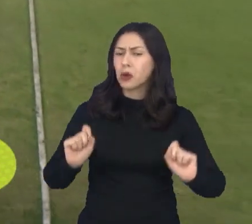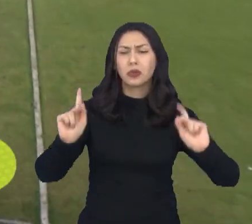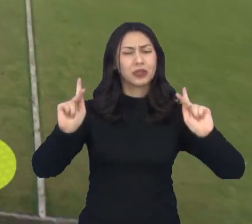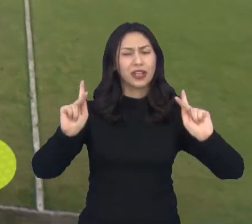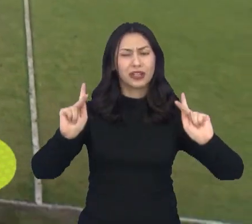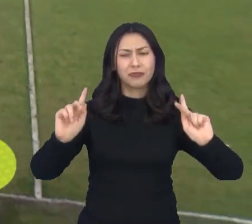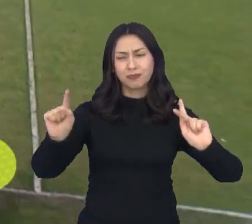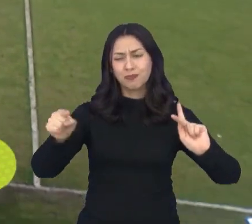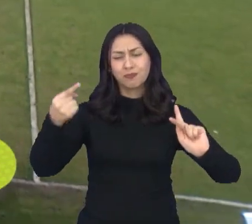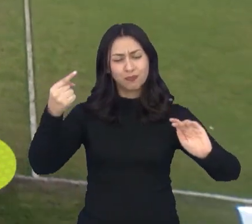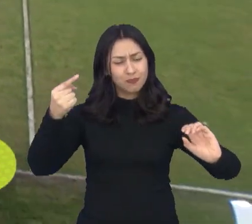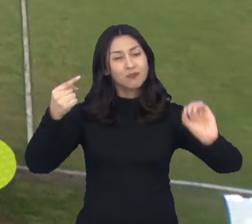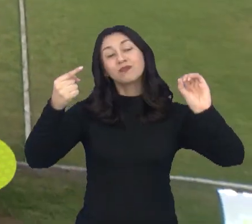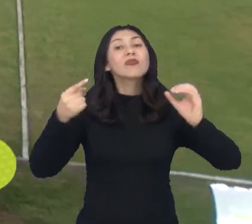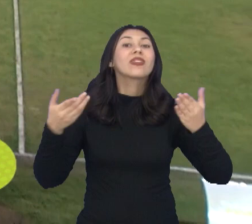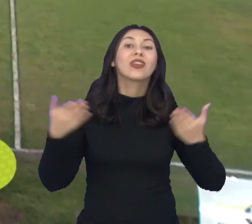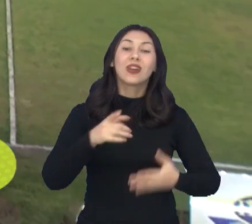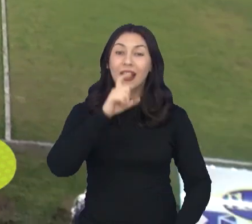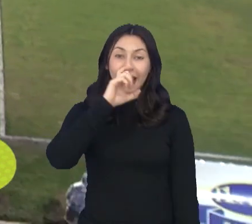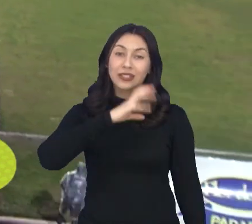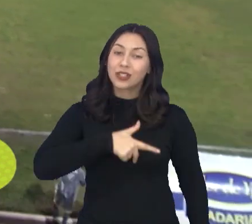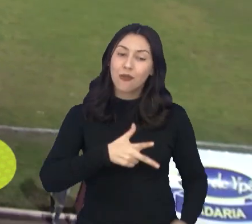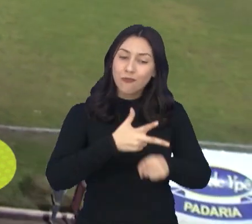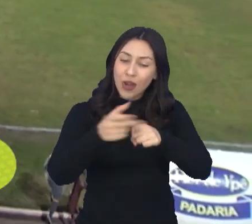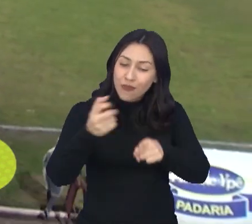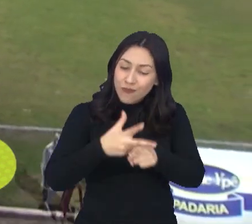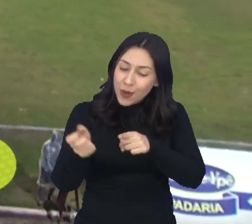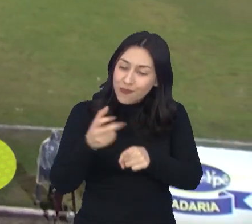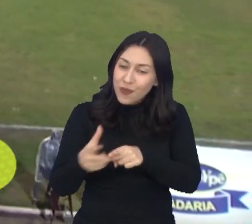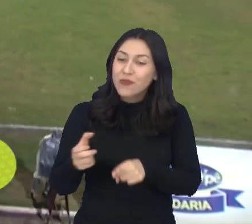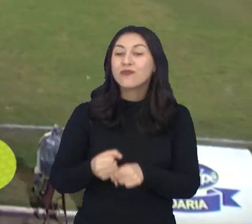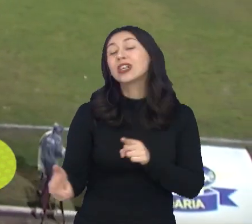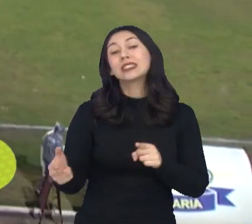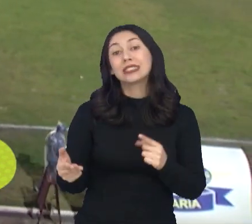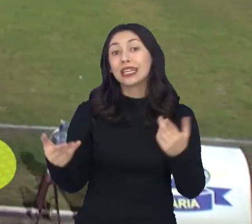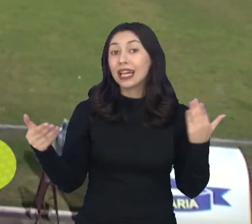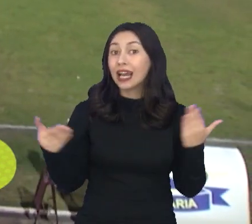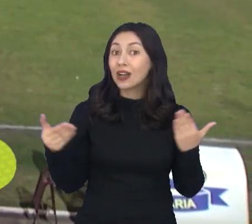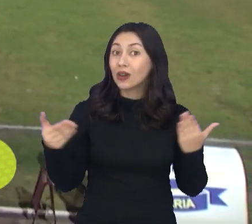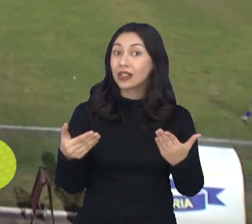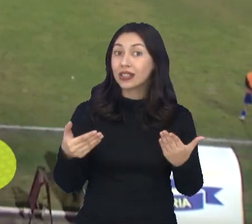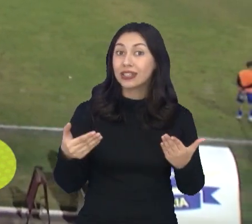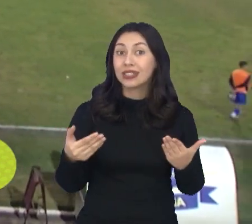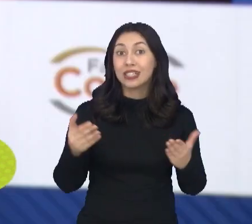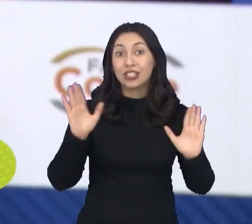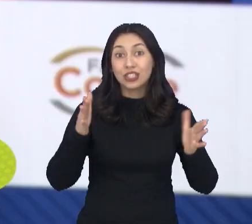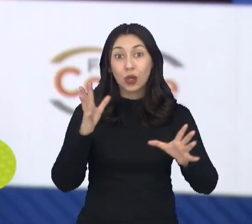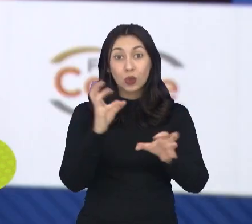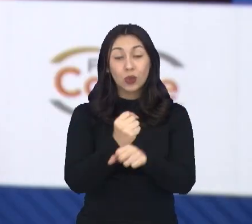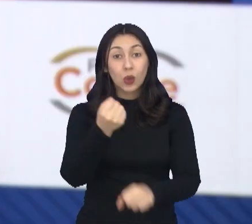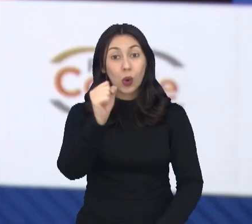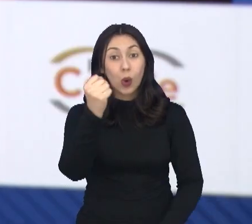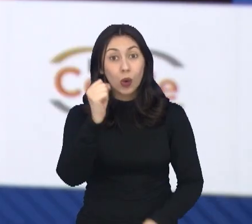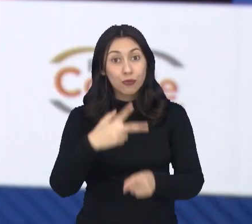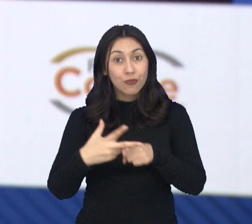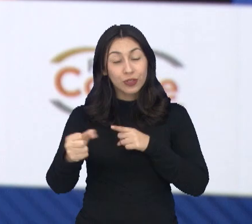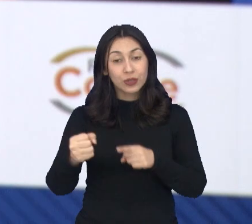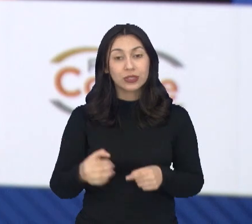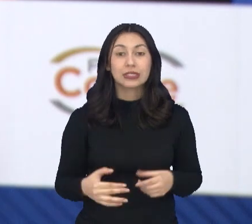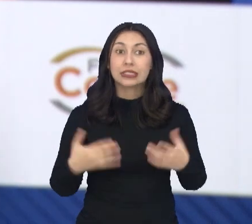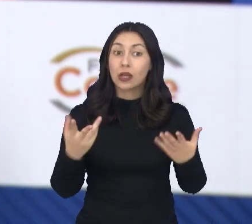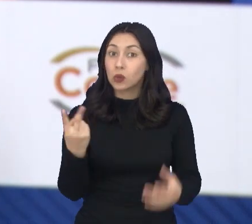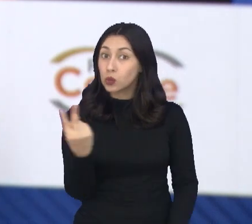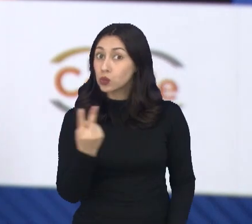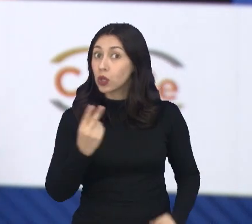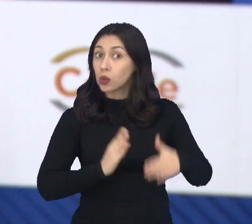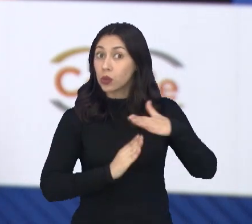por 1-0 mantém o São José invicto por mais uma rodada. Agora são 8 sem perder. Depois, no segundo tempo, a gente atraiu ele